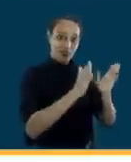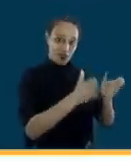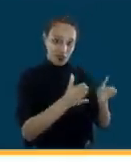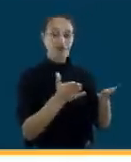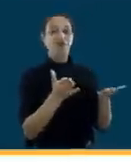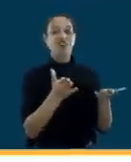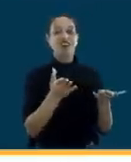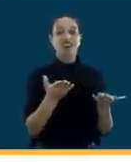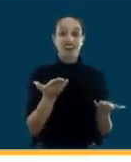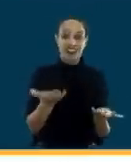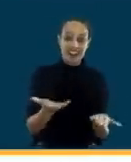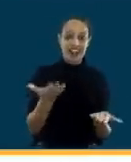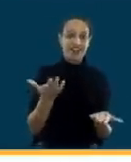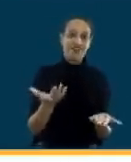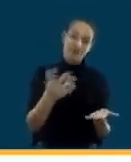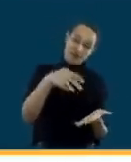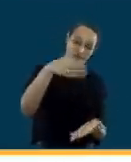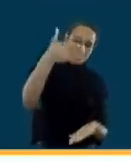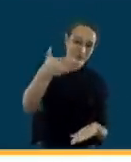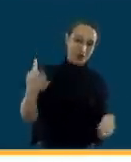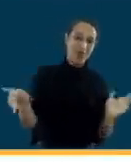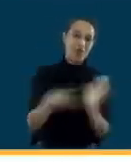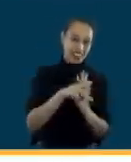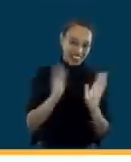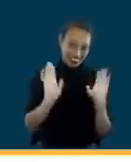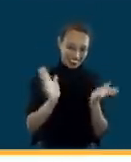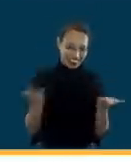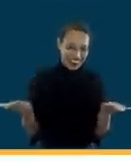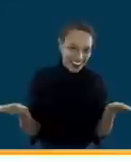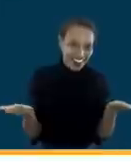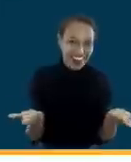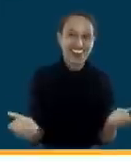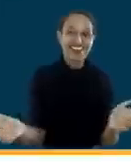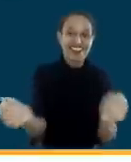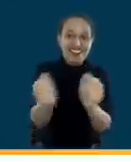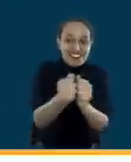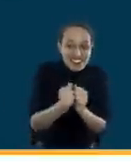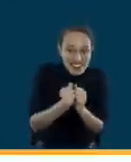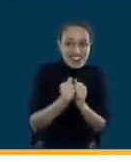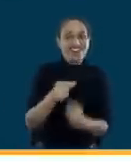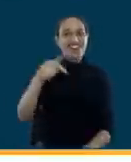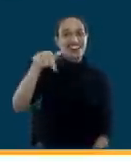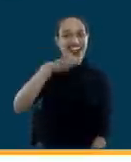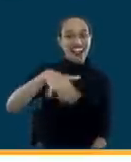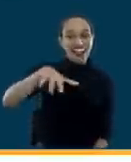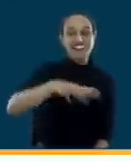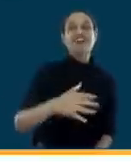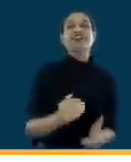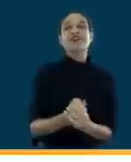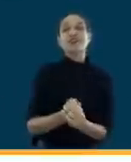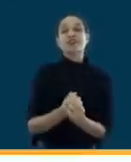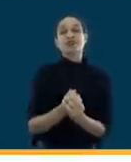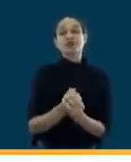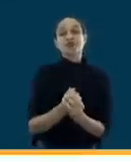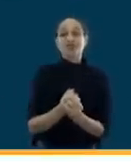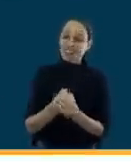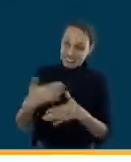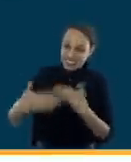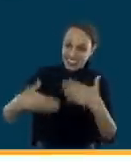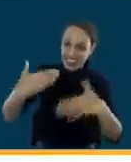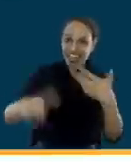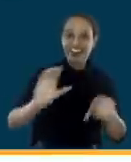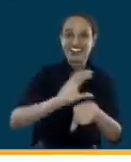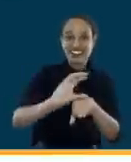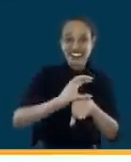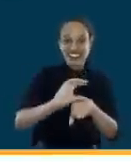é anfitrião, né? Ele vai com a gente aqui no fluxo, né? Da conexão, porque